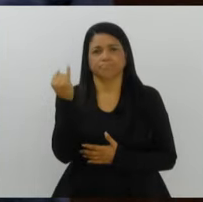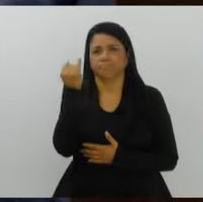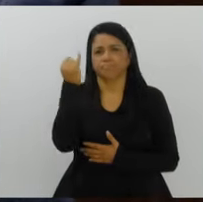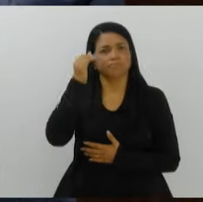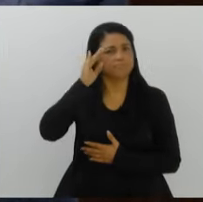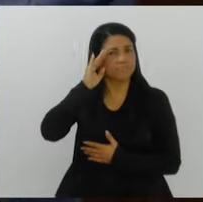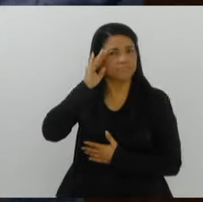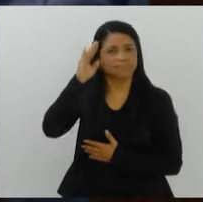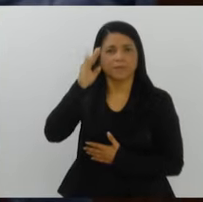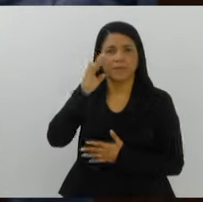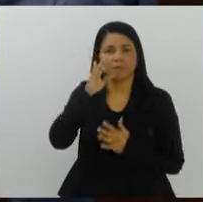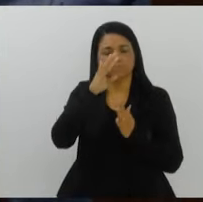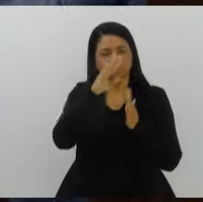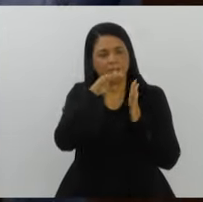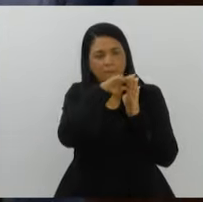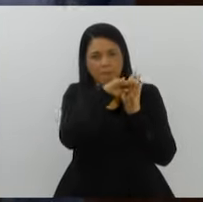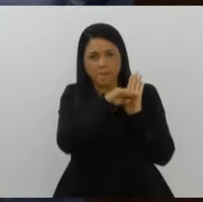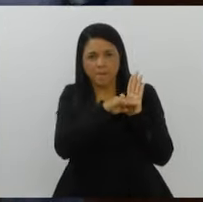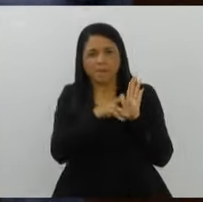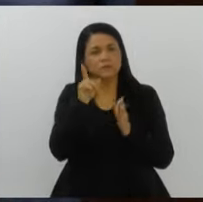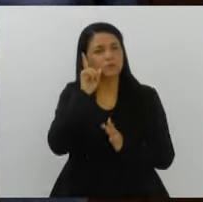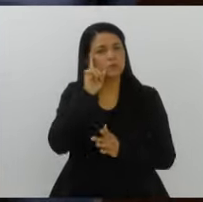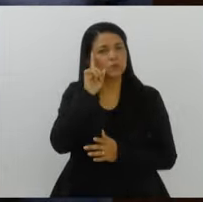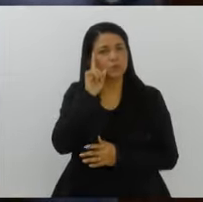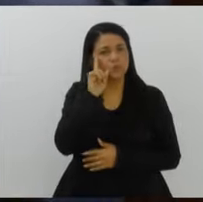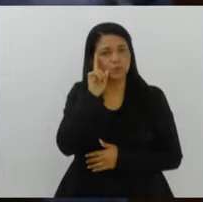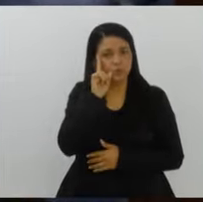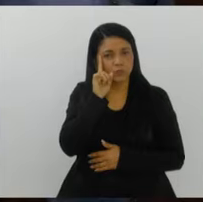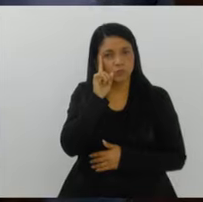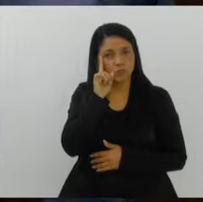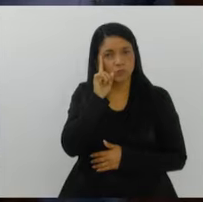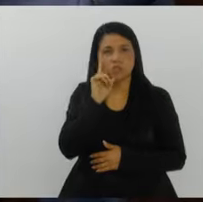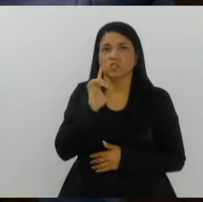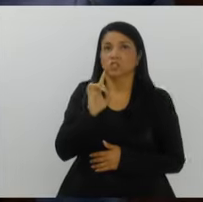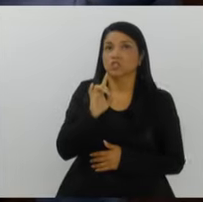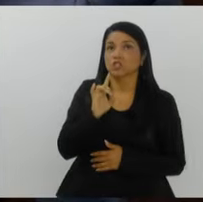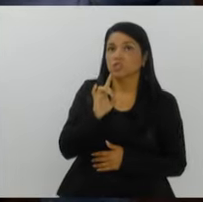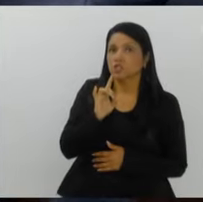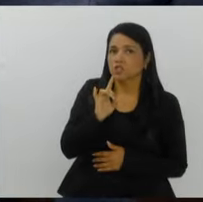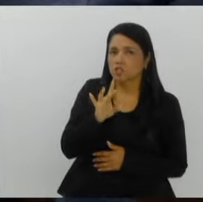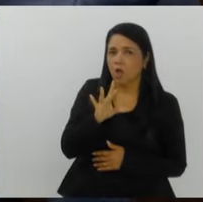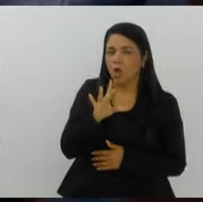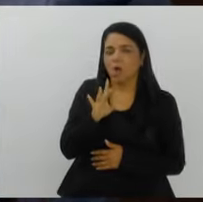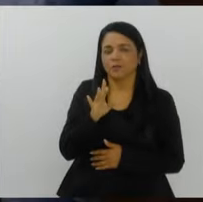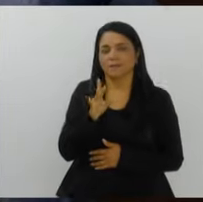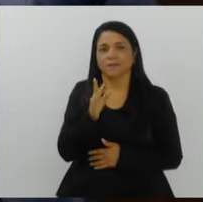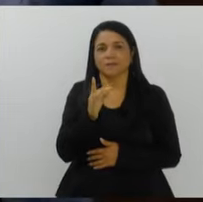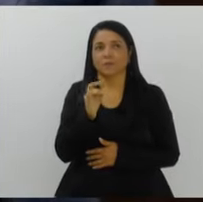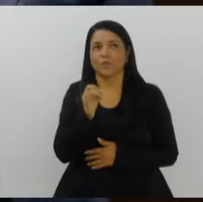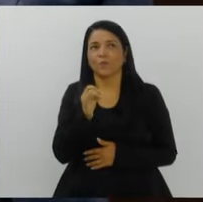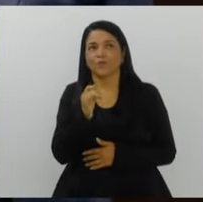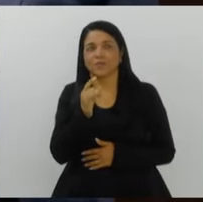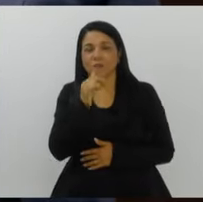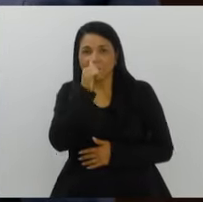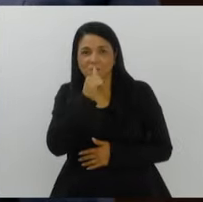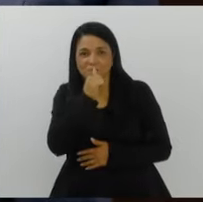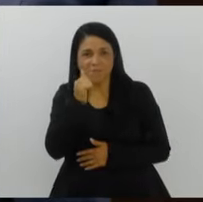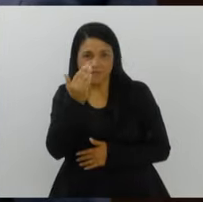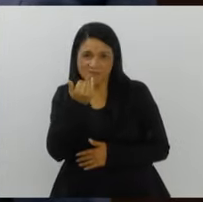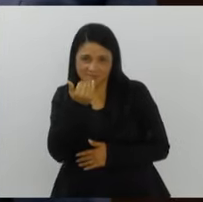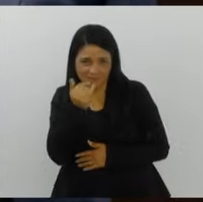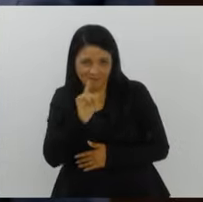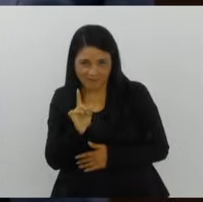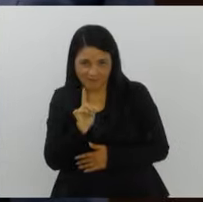no nosso cardápio diariamente, né? Não deve fazer parte só da dieta, né? Então, e que isso é